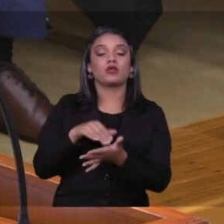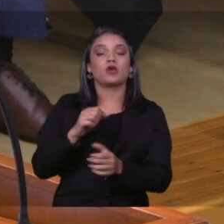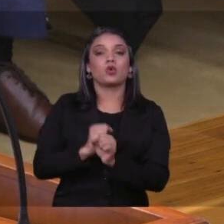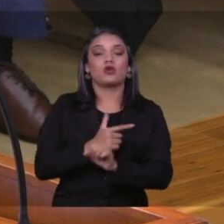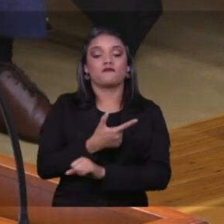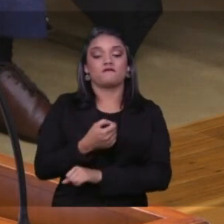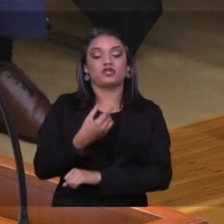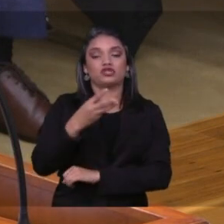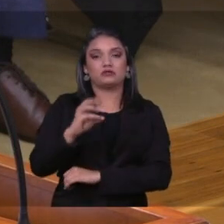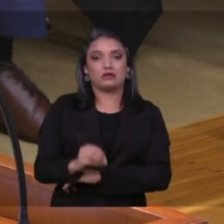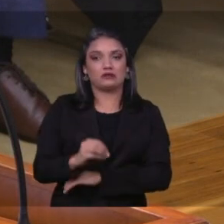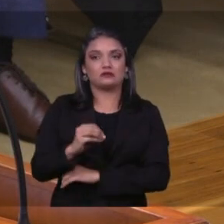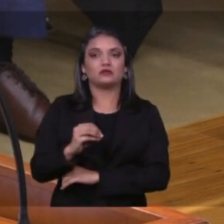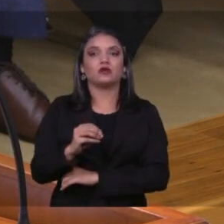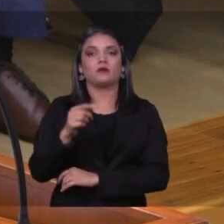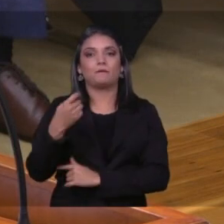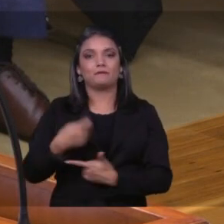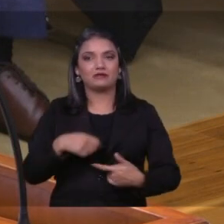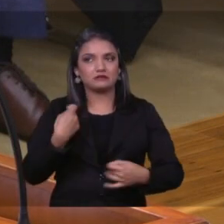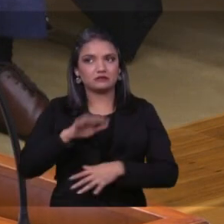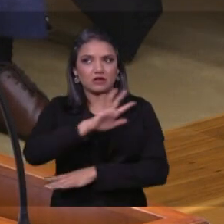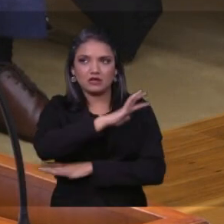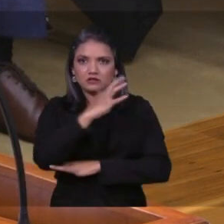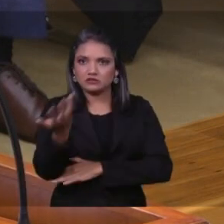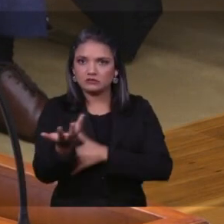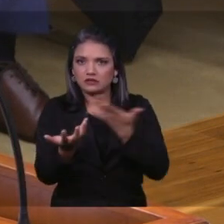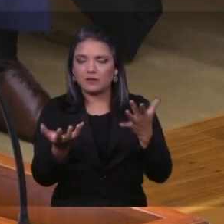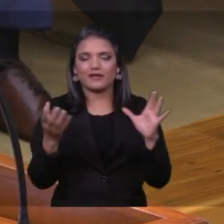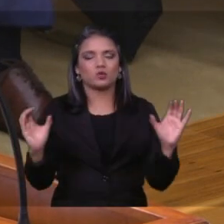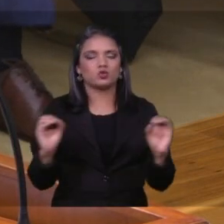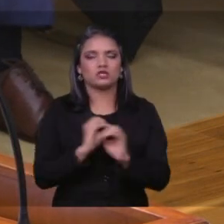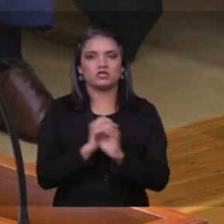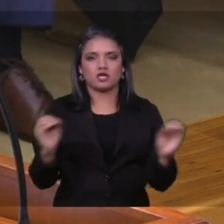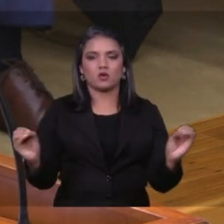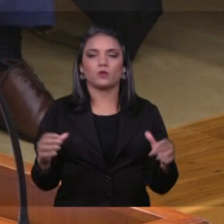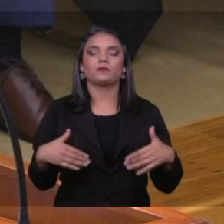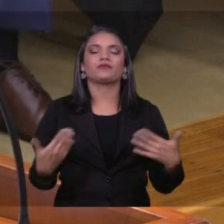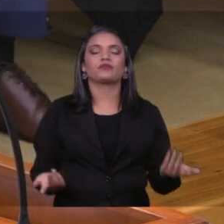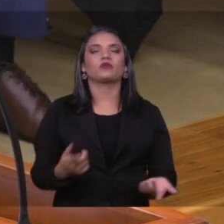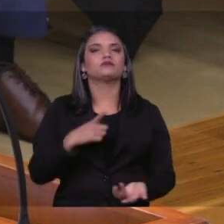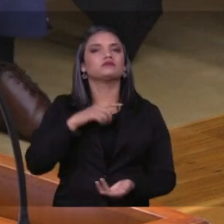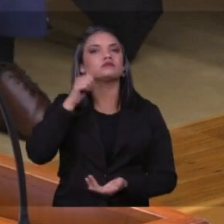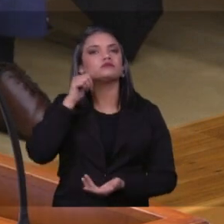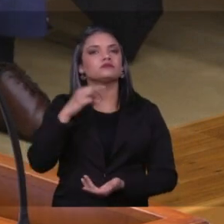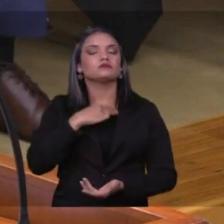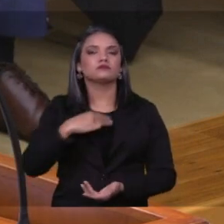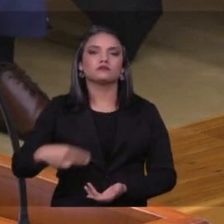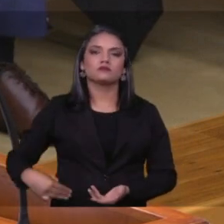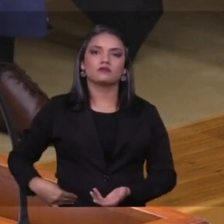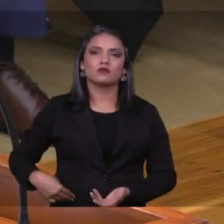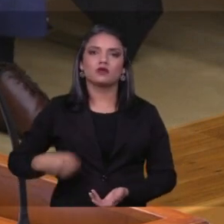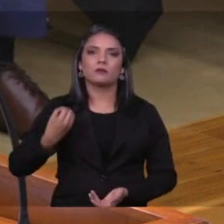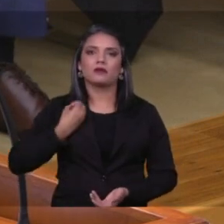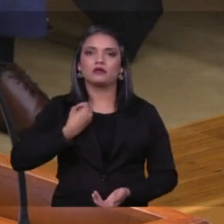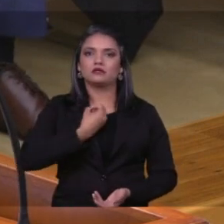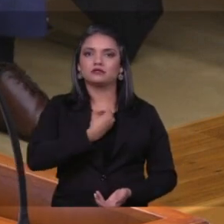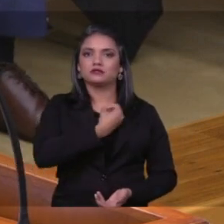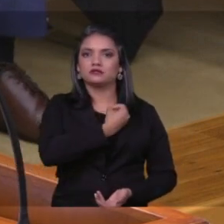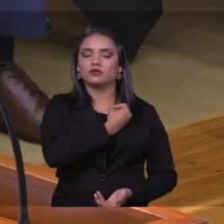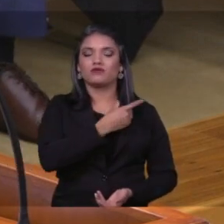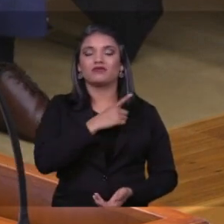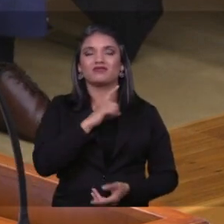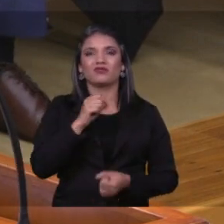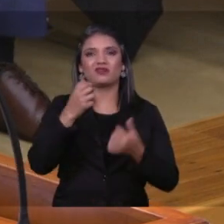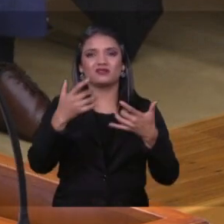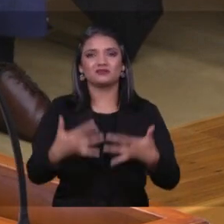Como destacado recentemente pela ministra de Estado do Meio Ambiente, Marina Silva, em painel sobre a proteção das florestas tropicais